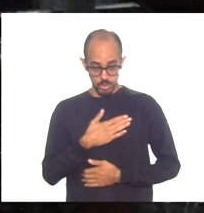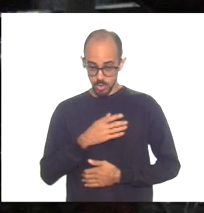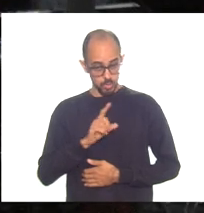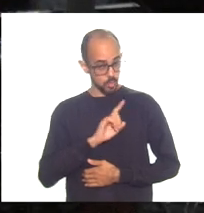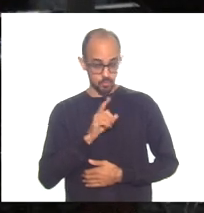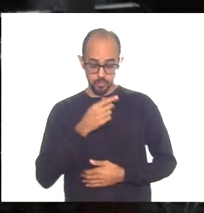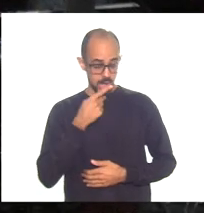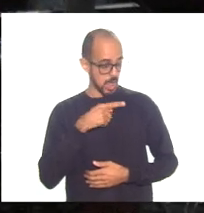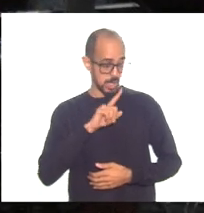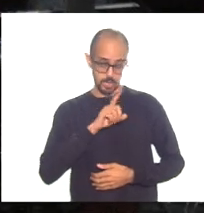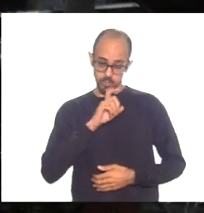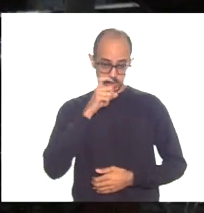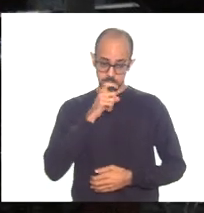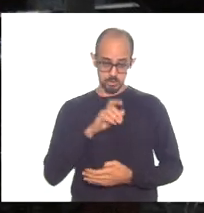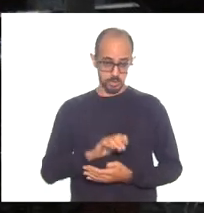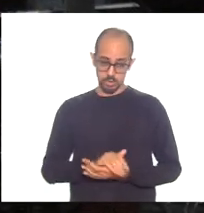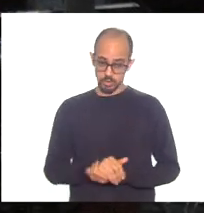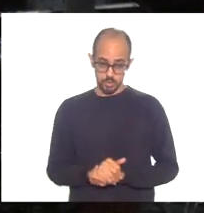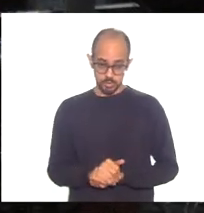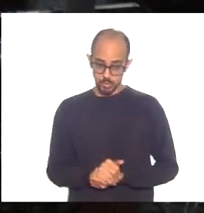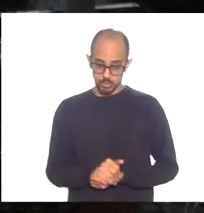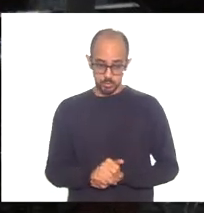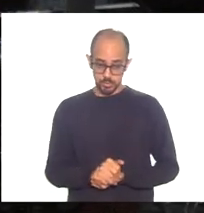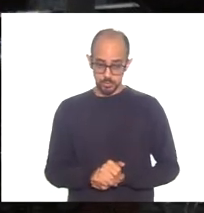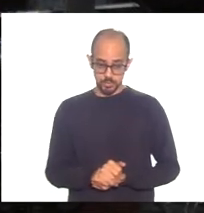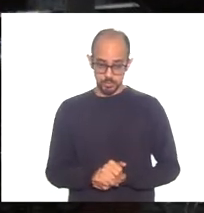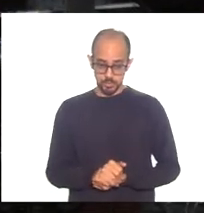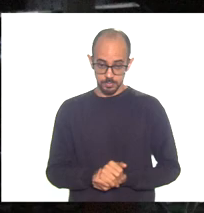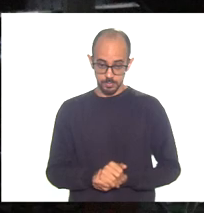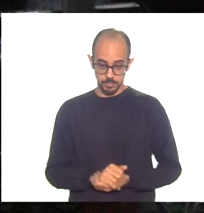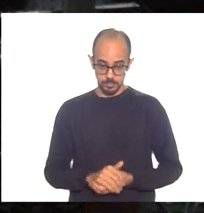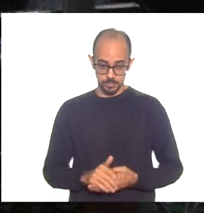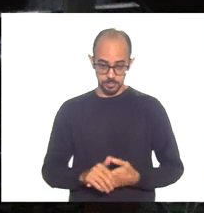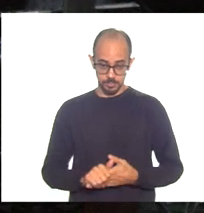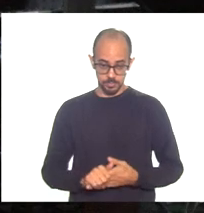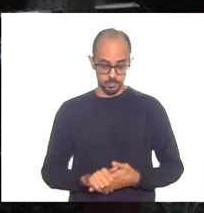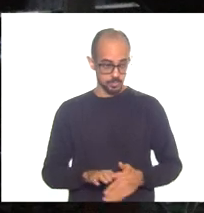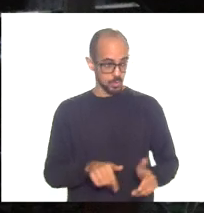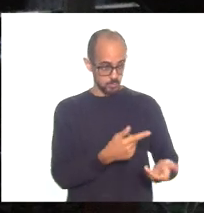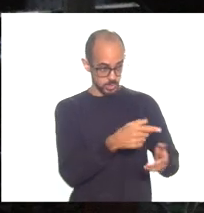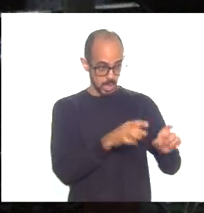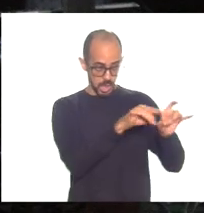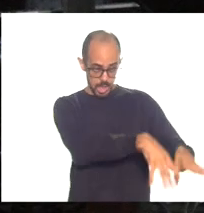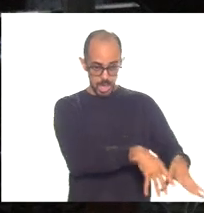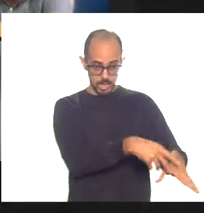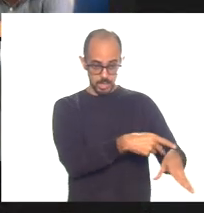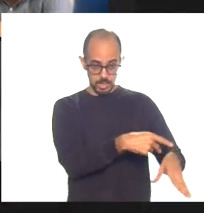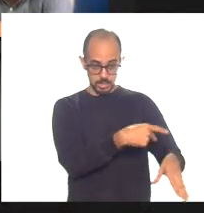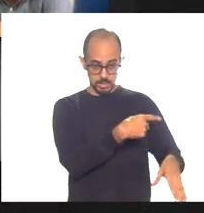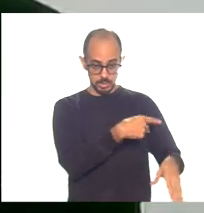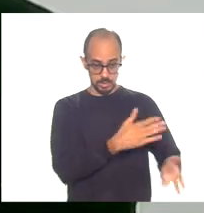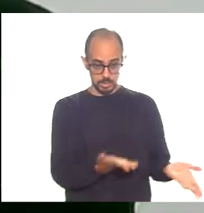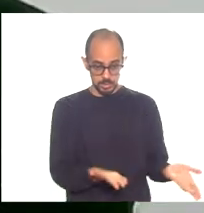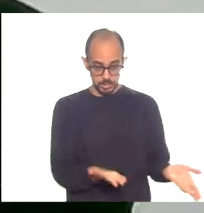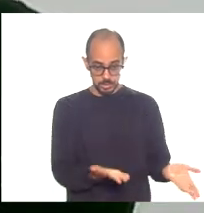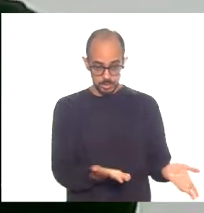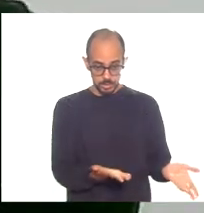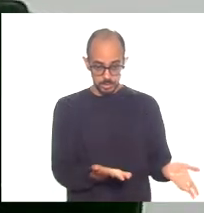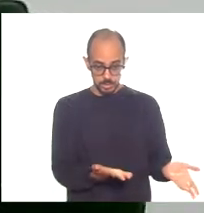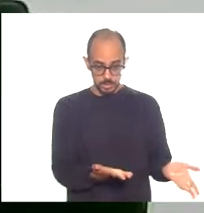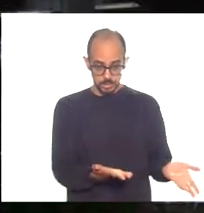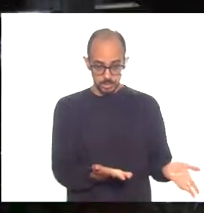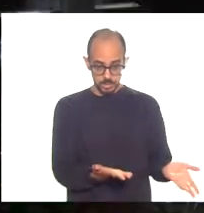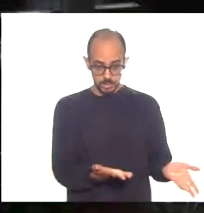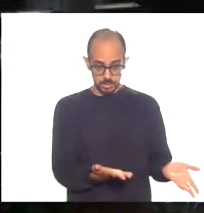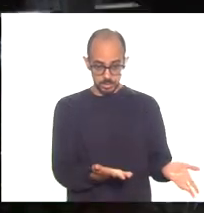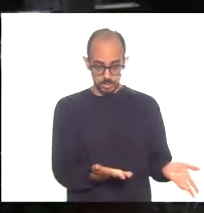estou mentindo? Eu não... Vossa Excelência renuncia o mandato de Vossa Excelência? Senhor presidente, o senhor, Vossa Excelência está levando não, o não